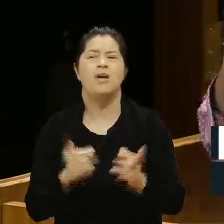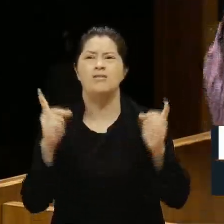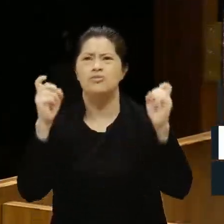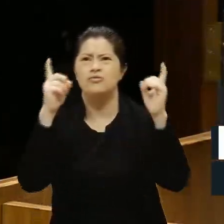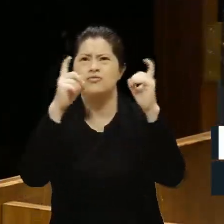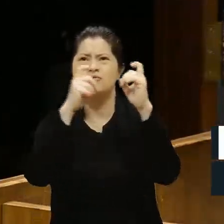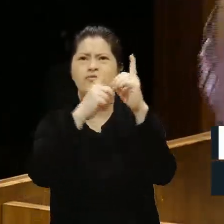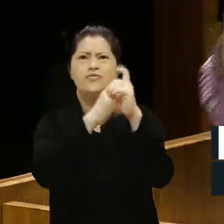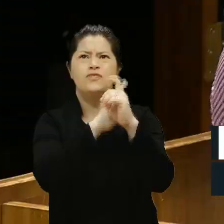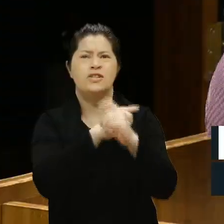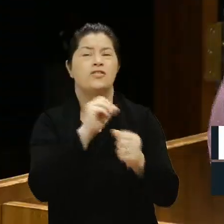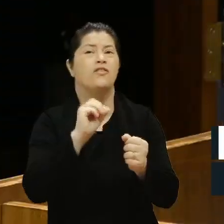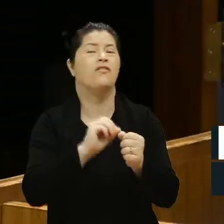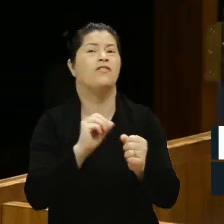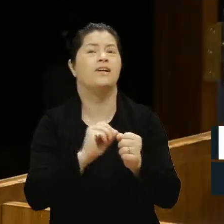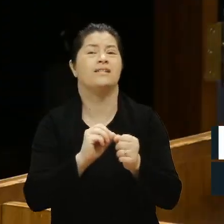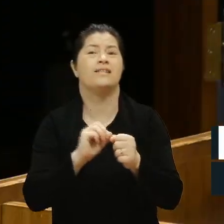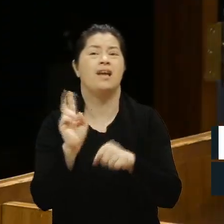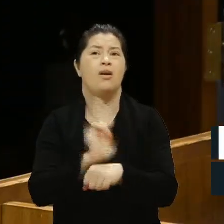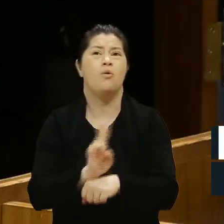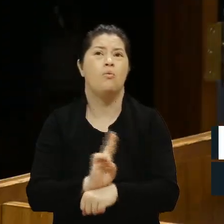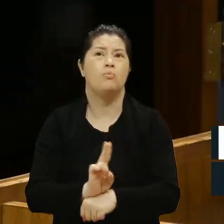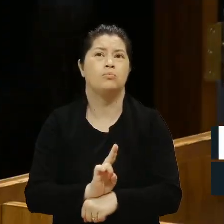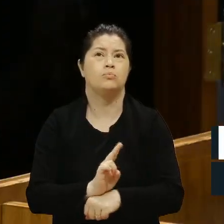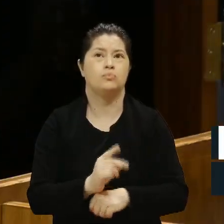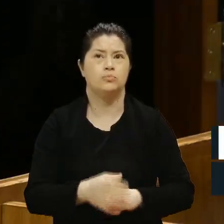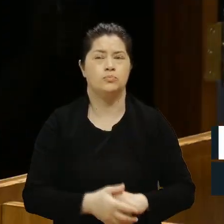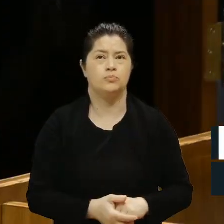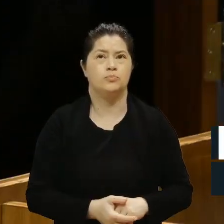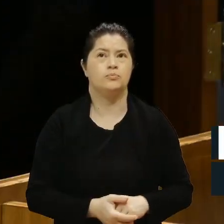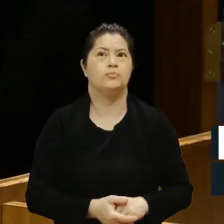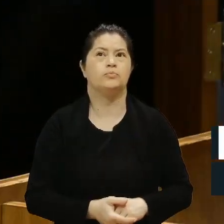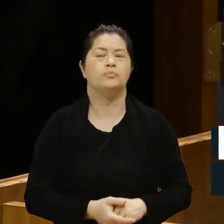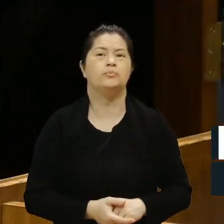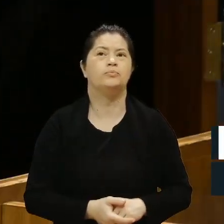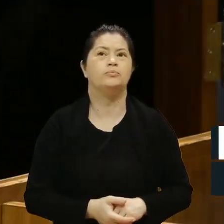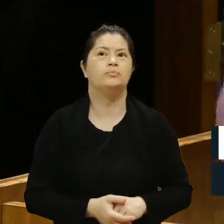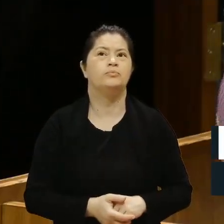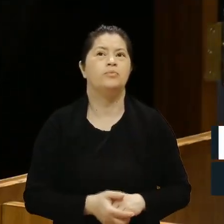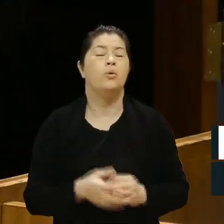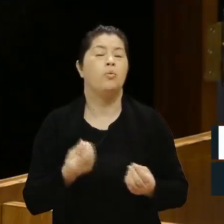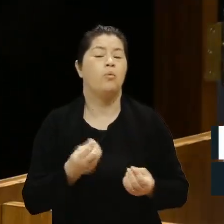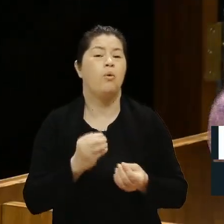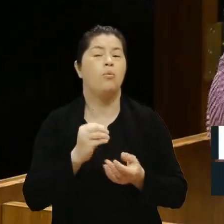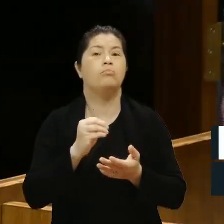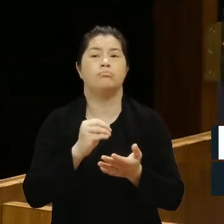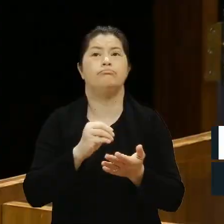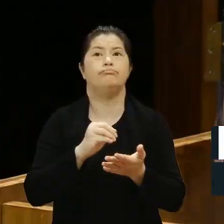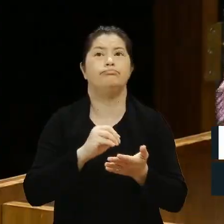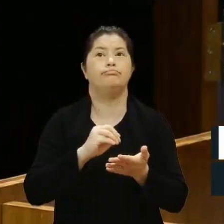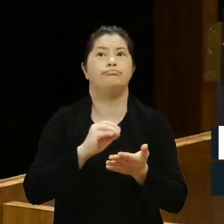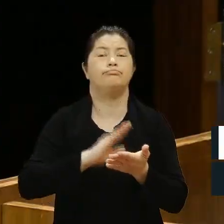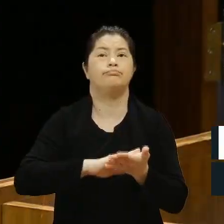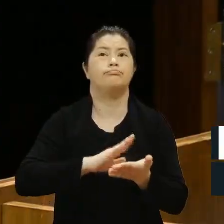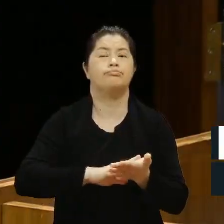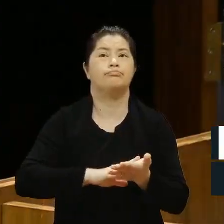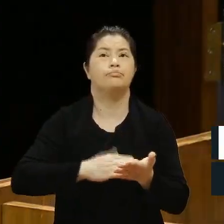difícil fazer fiscalização, com contas que sobem de